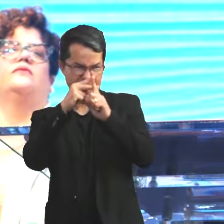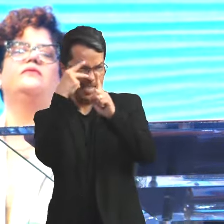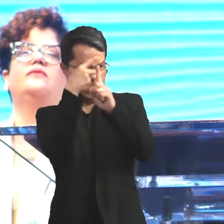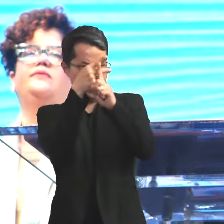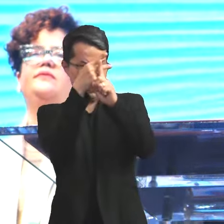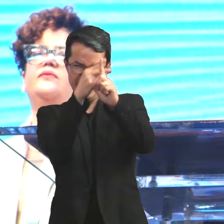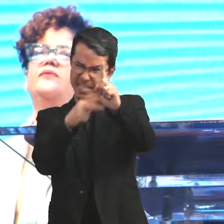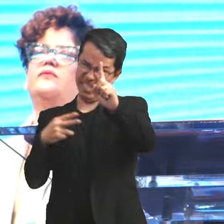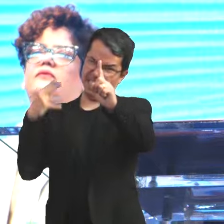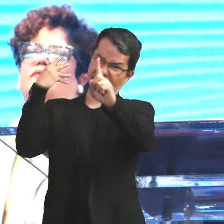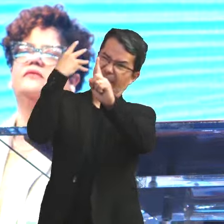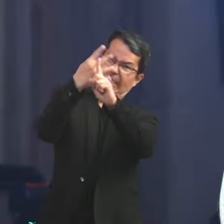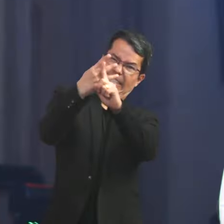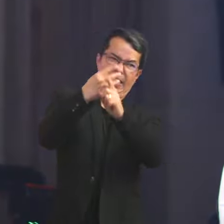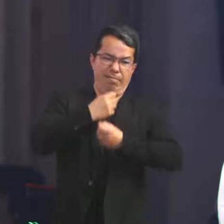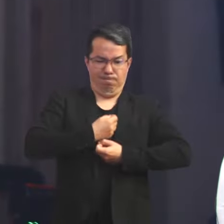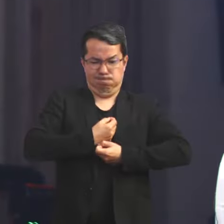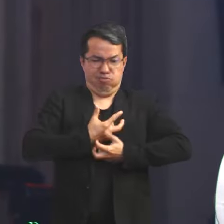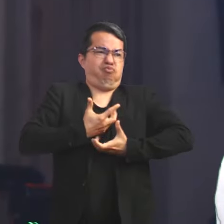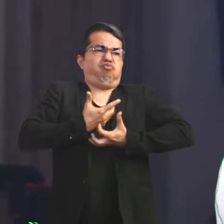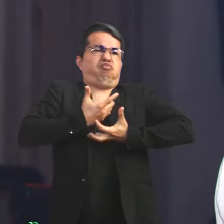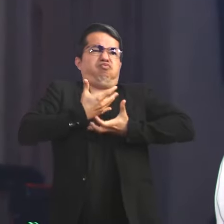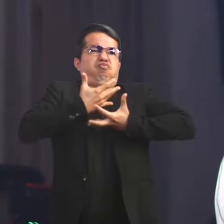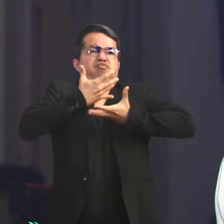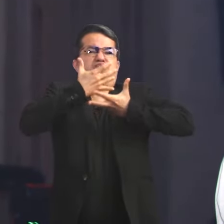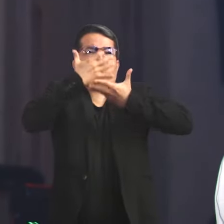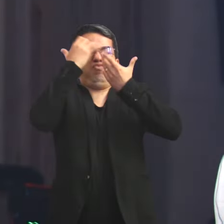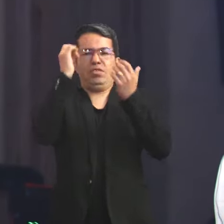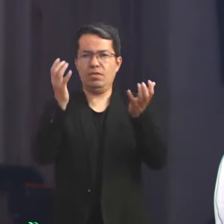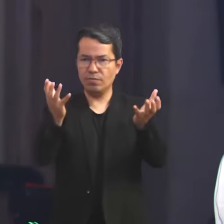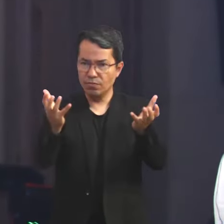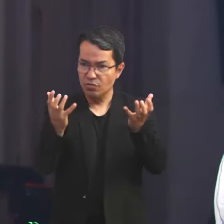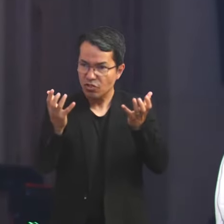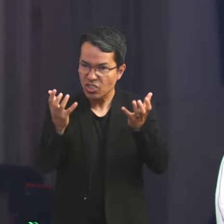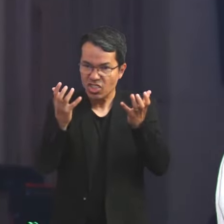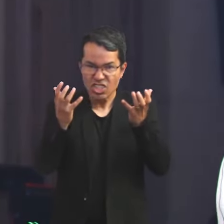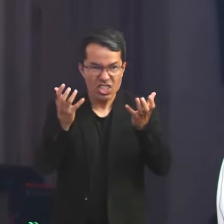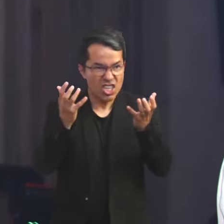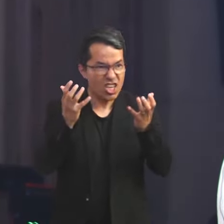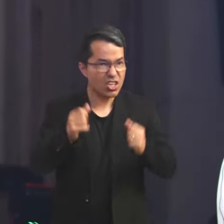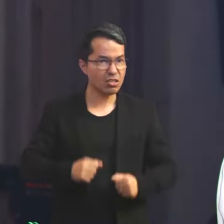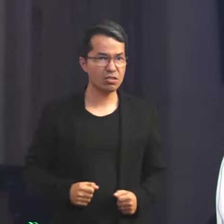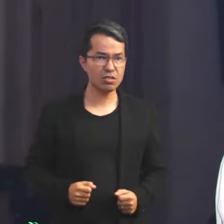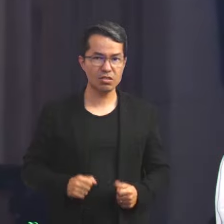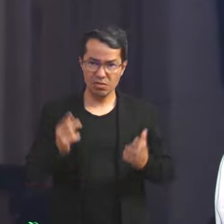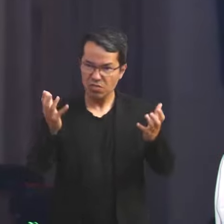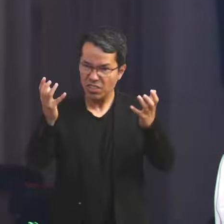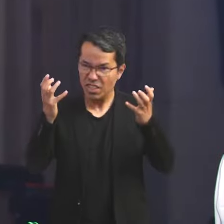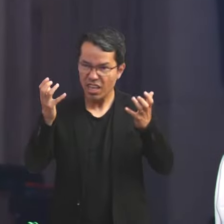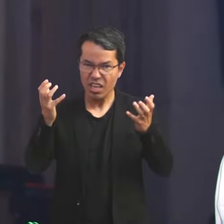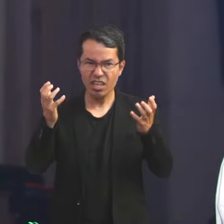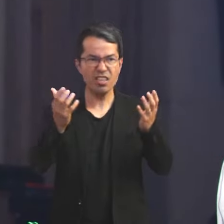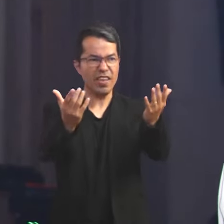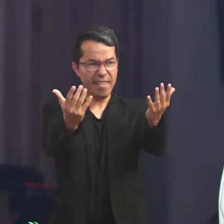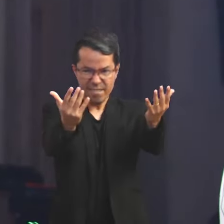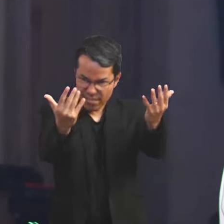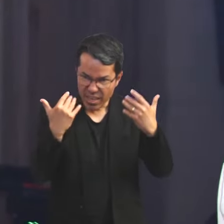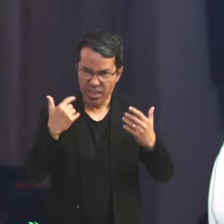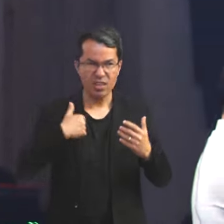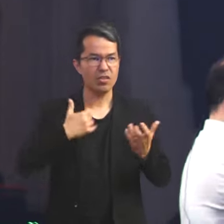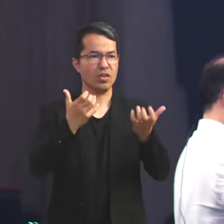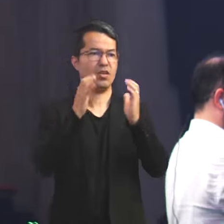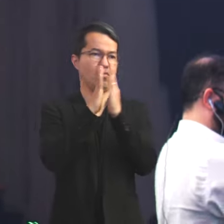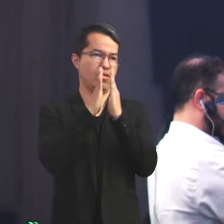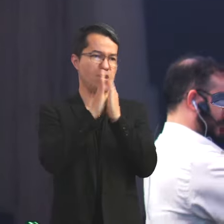hoje PED Deus eu quero aumentar aqui o nível de paixão de compromisso intencionalidade sai do teu lugar vem para cá